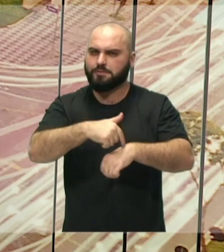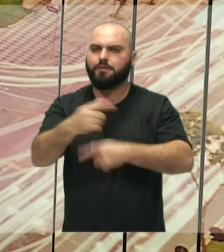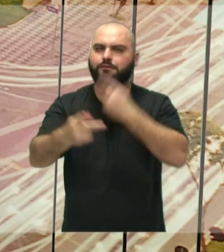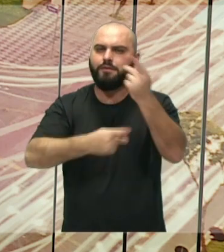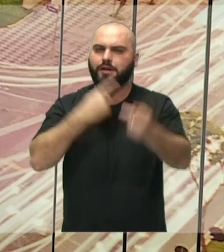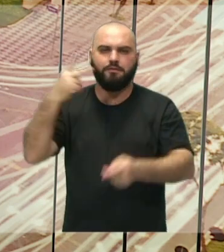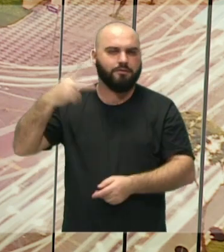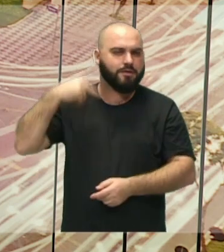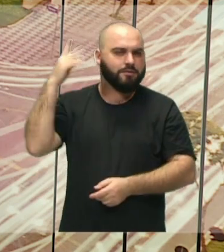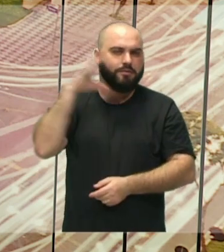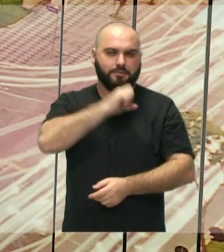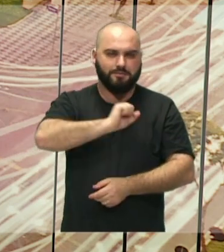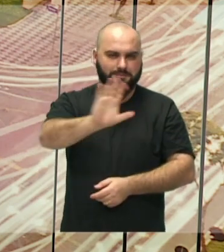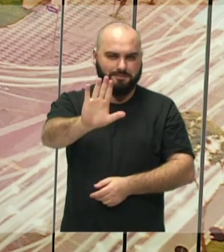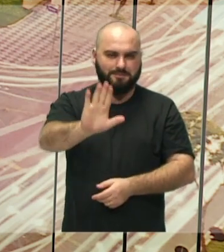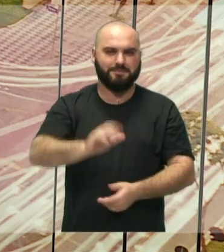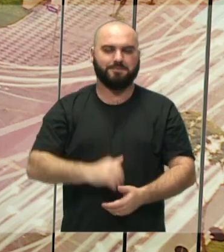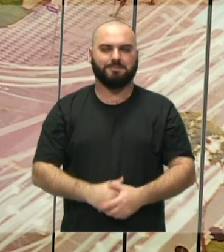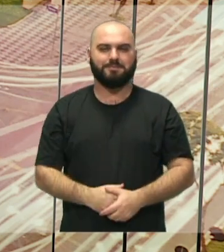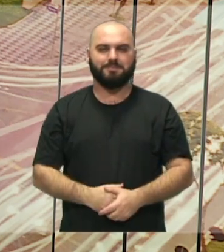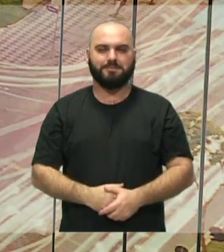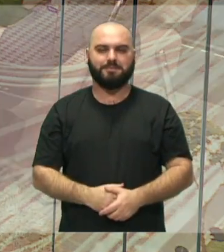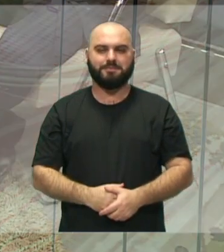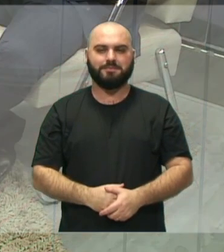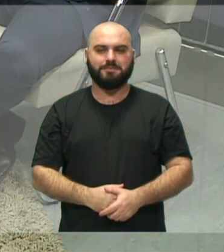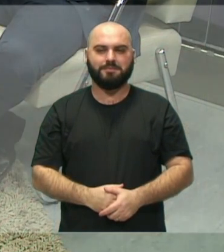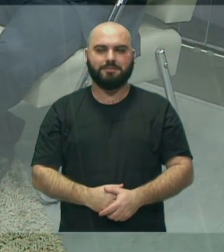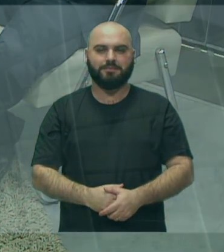Fala Vereador. Até mais.